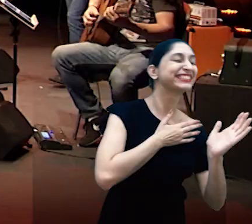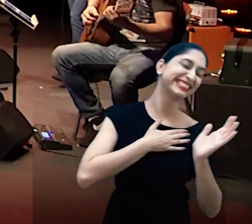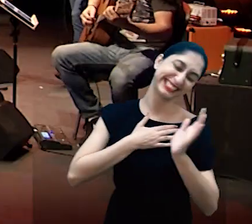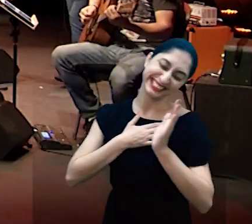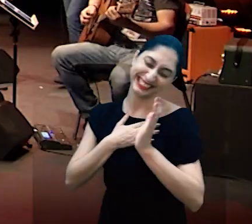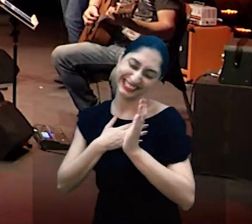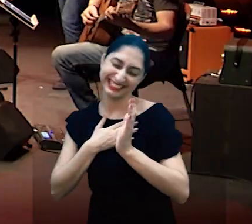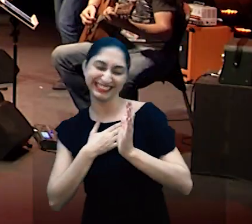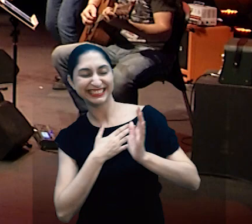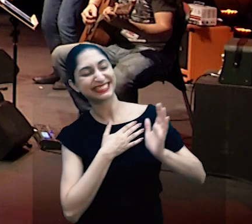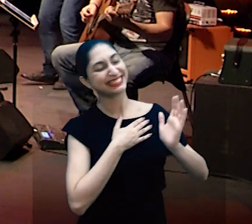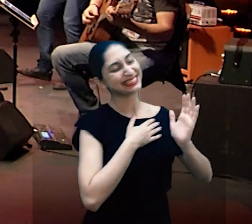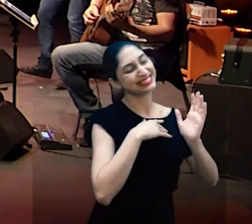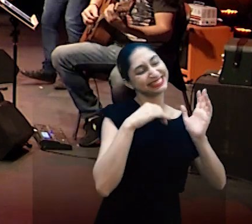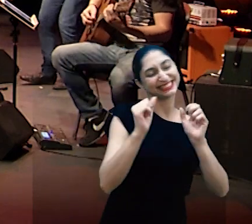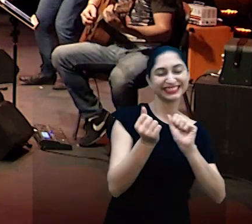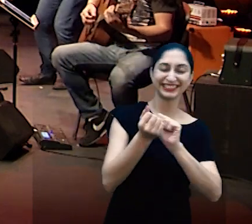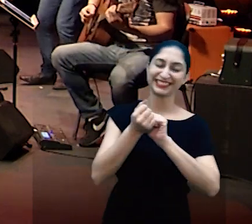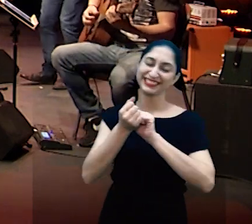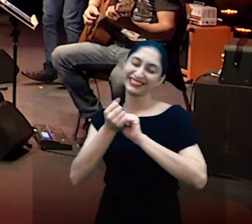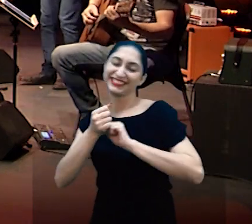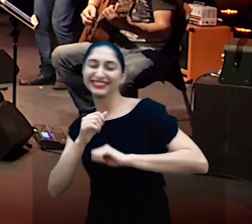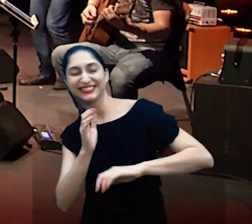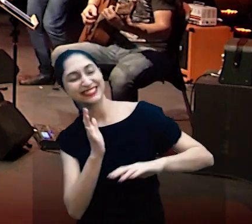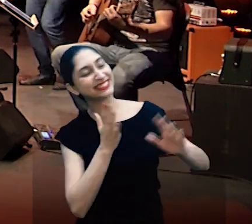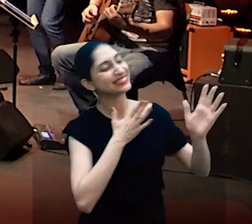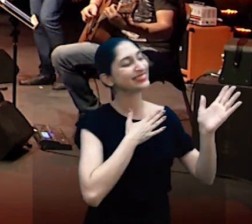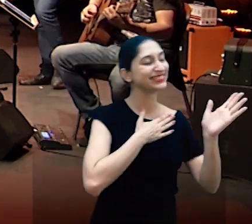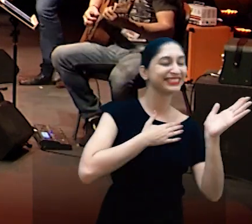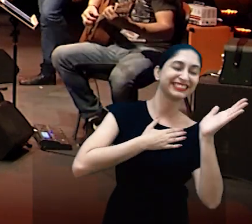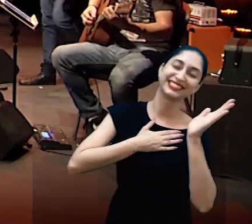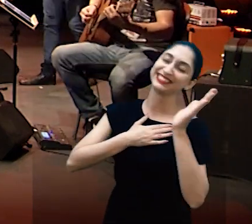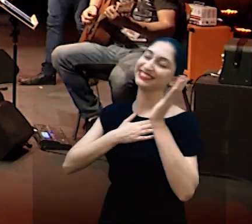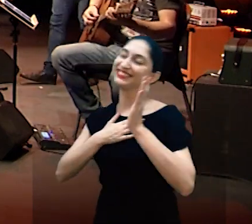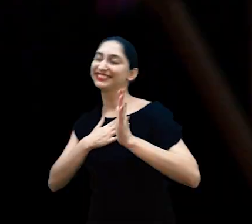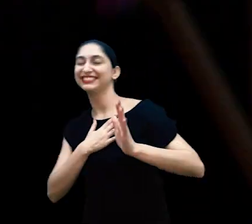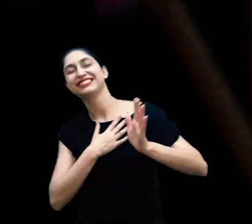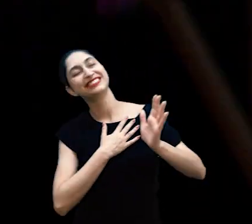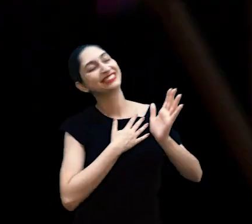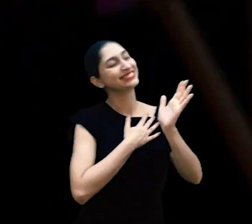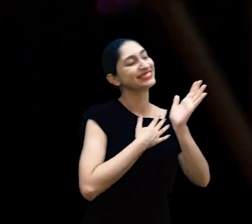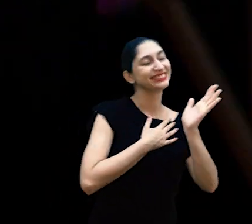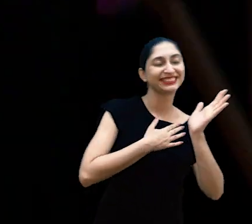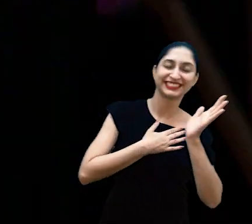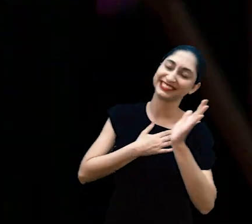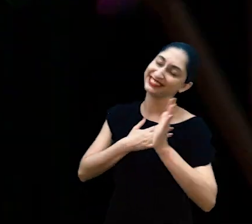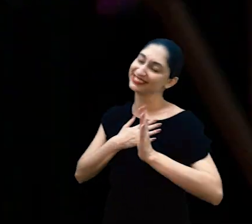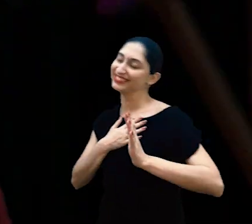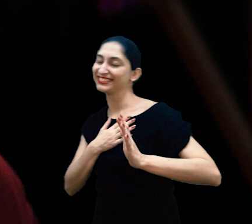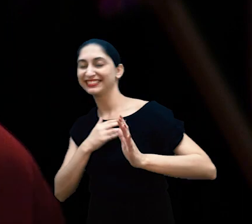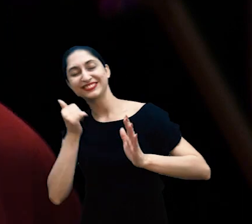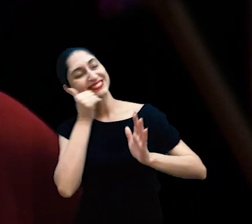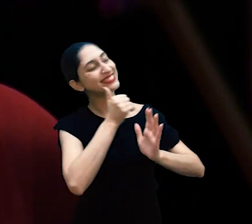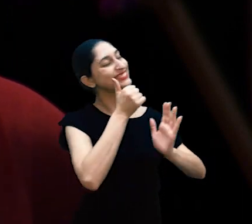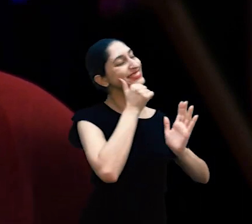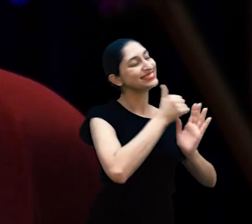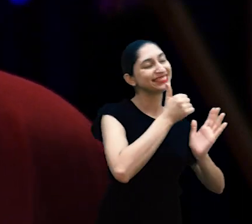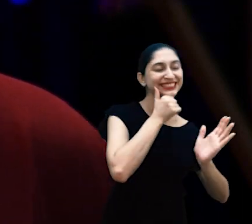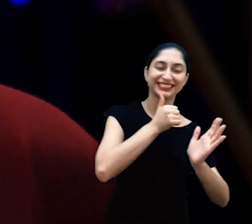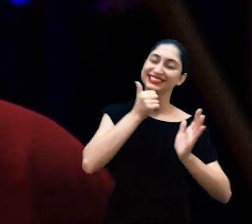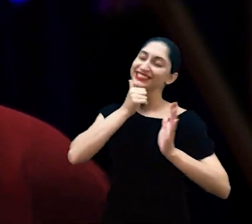Bailar com a minha bailarina, bailar com a minha